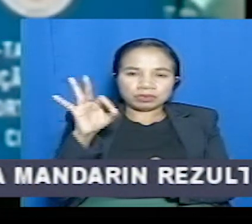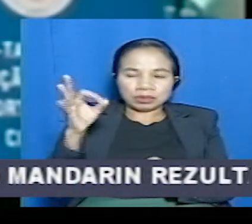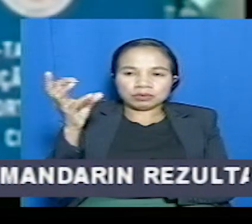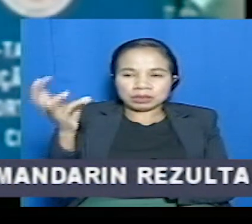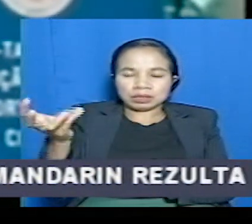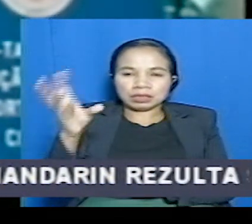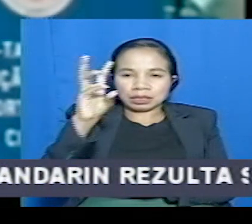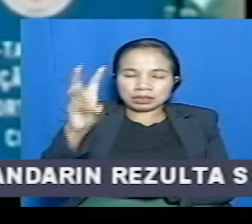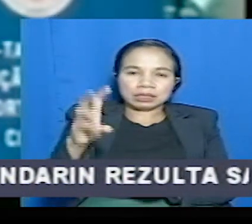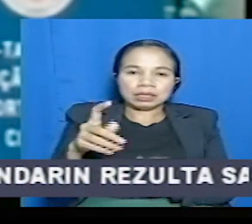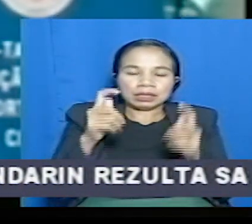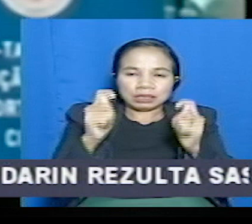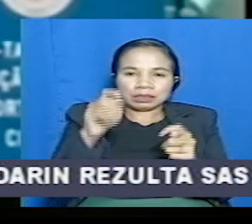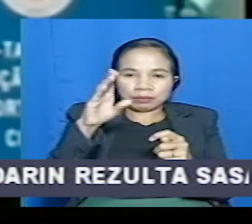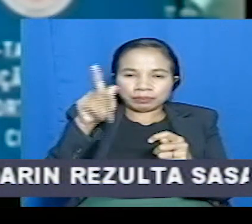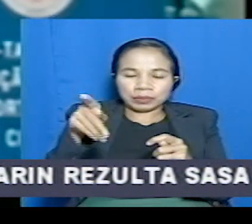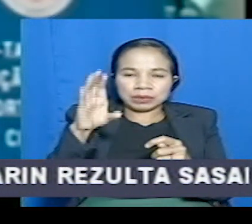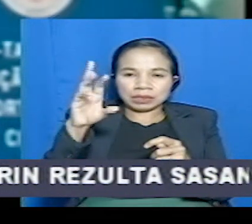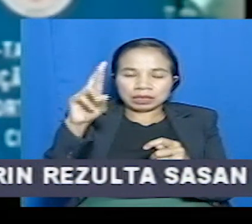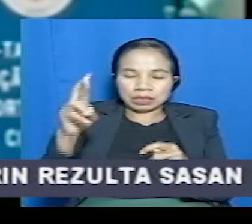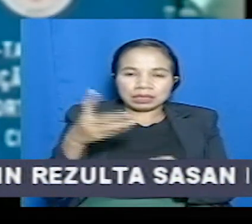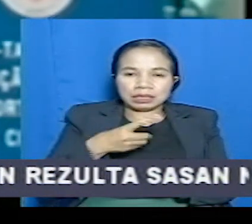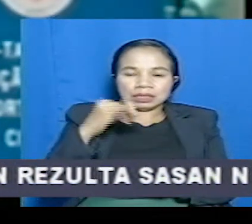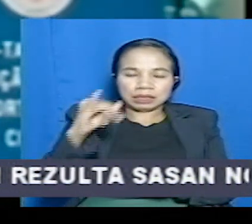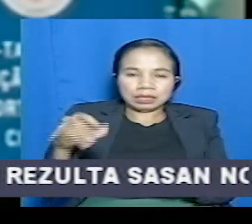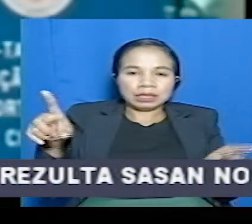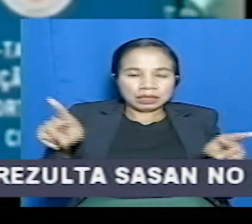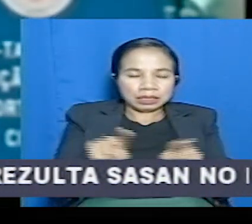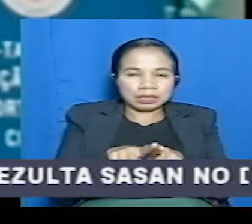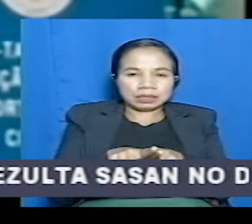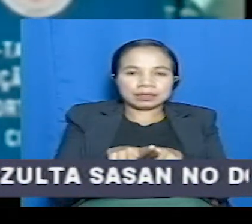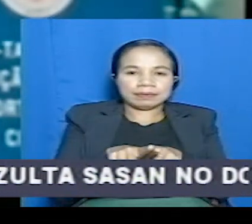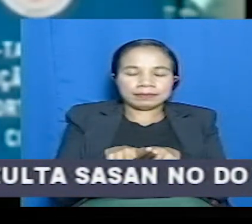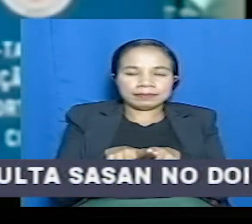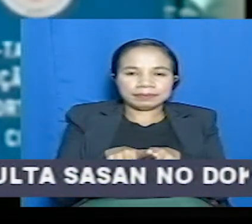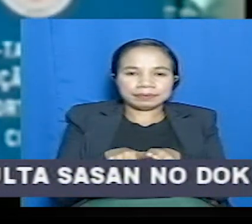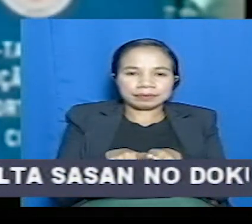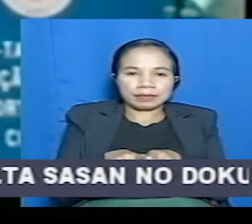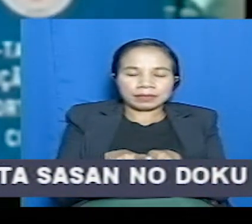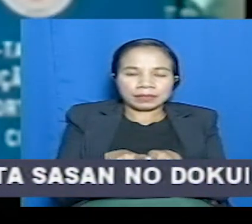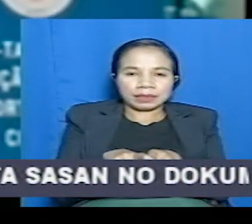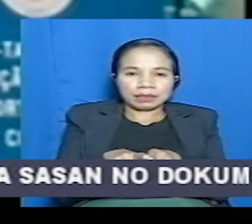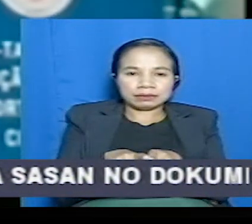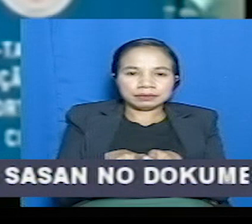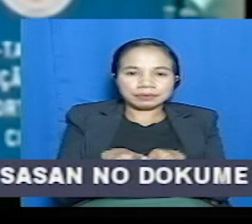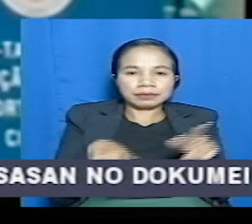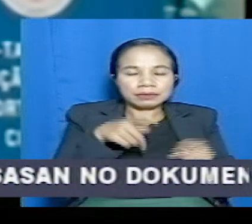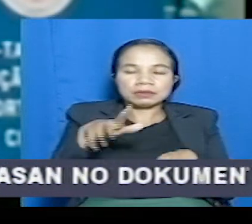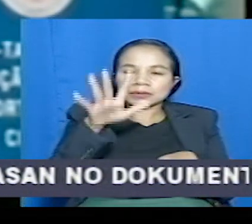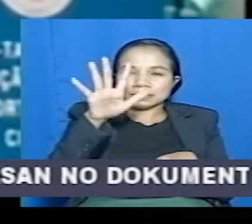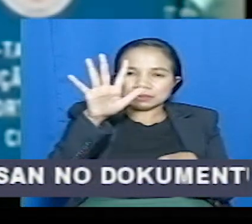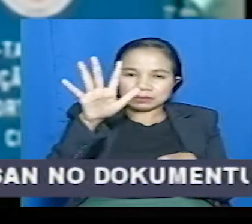966 testes de PCR e adili. Ho detalhes anessantuir mai, vigilância sentinela é